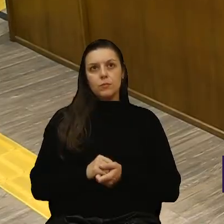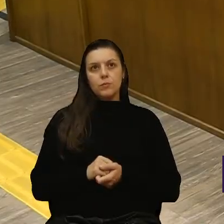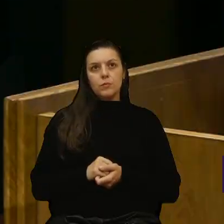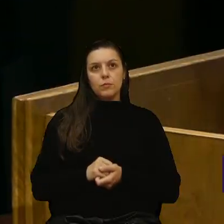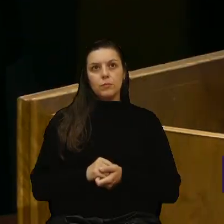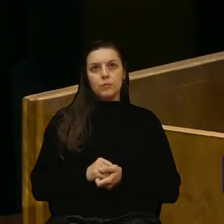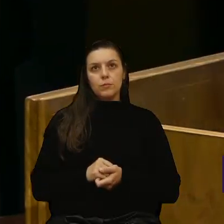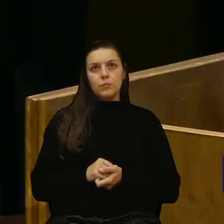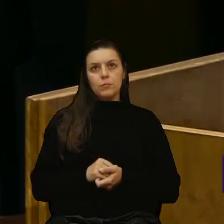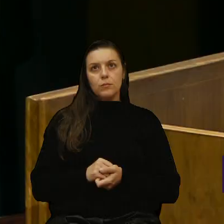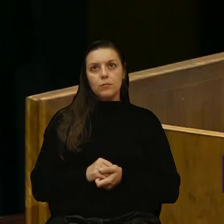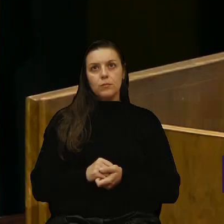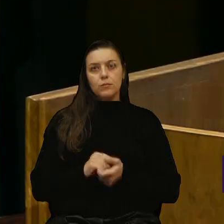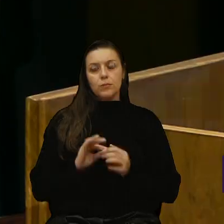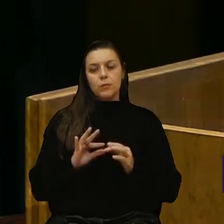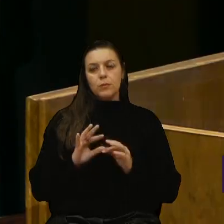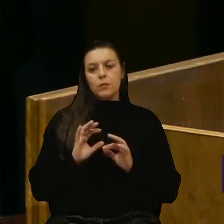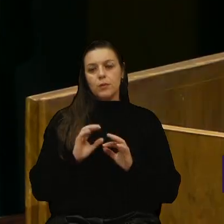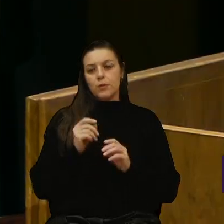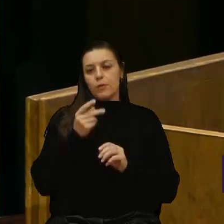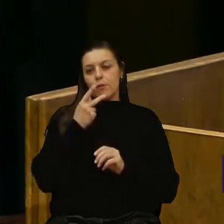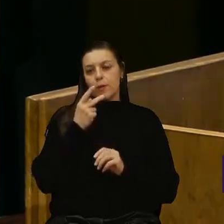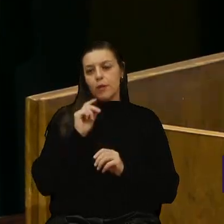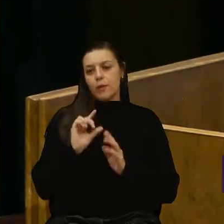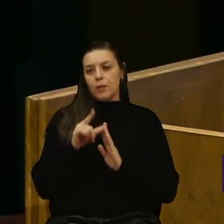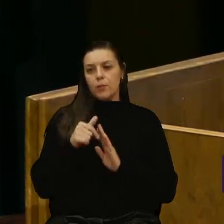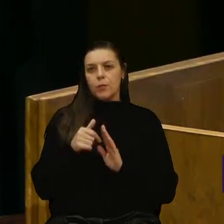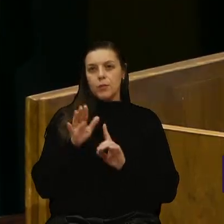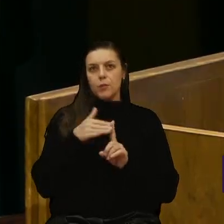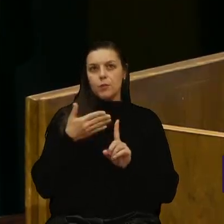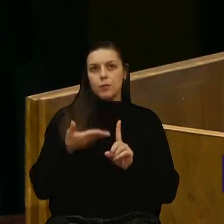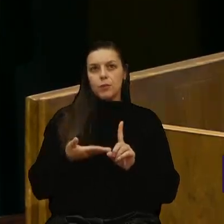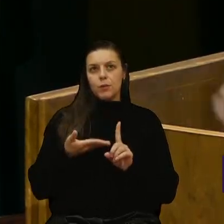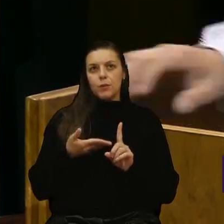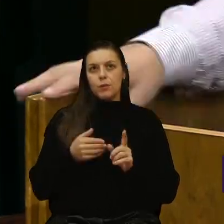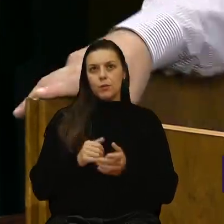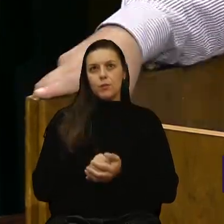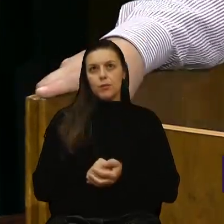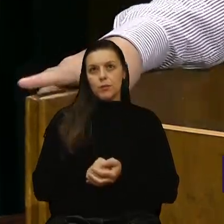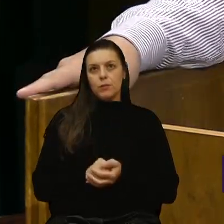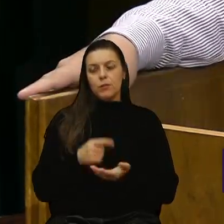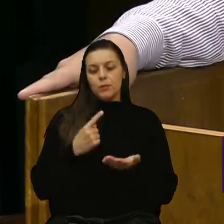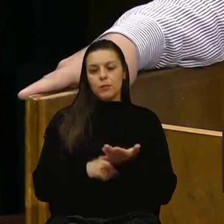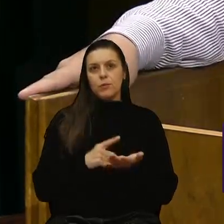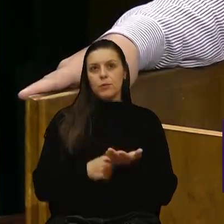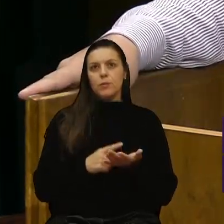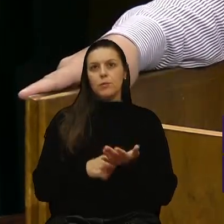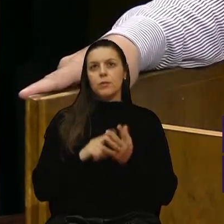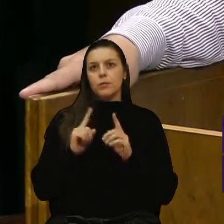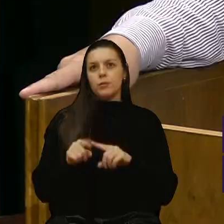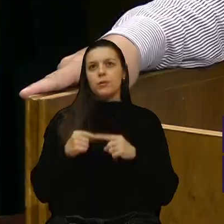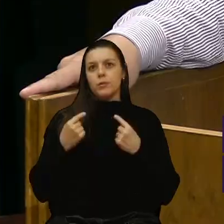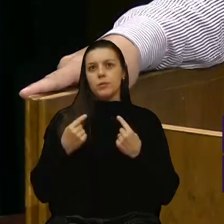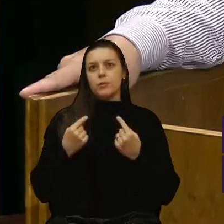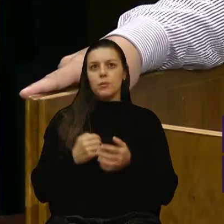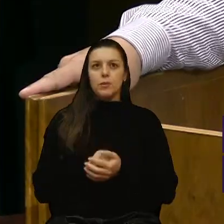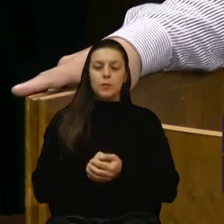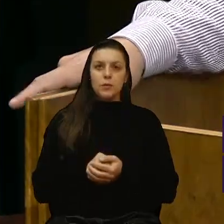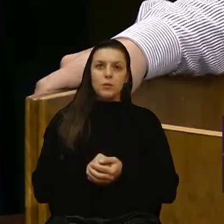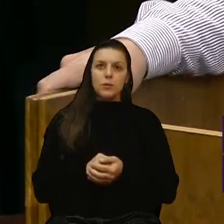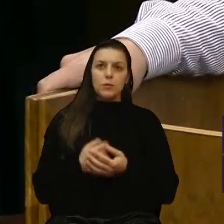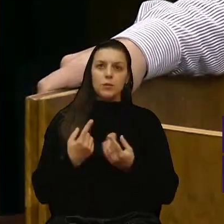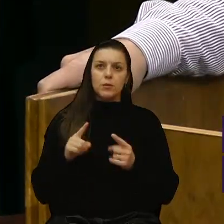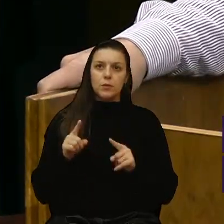que falar depois da nossa homenageada é um grande compromisso e desafio.